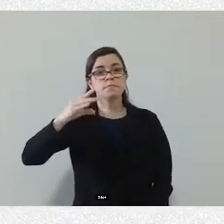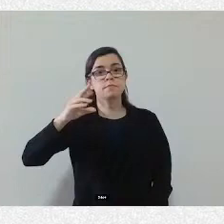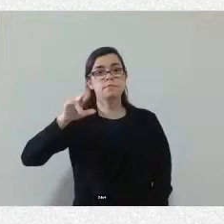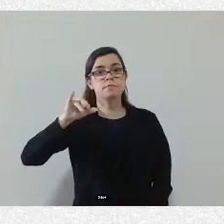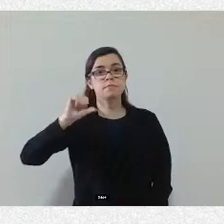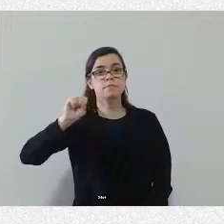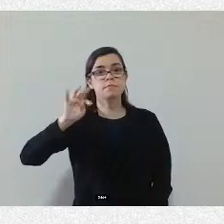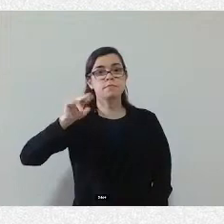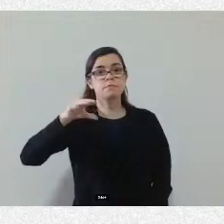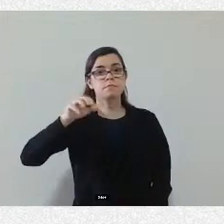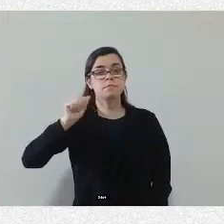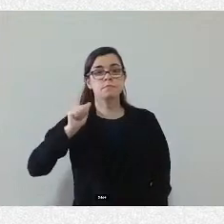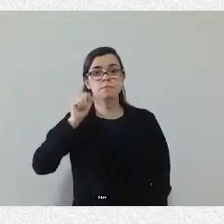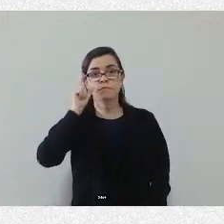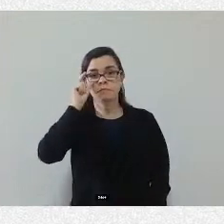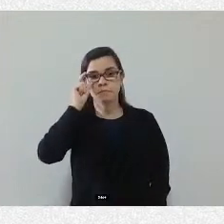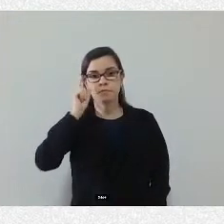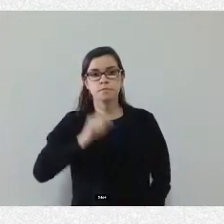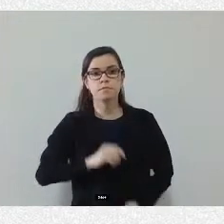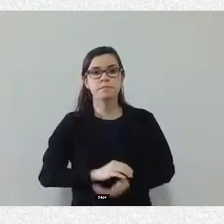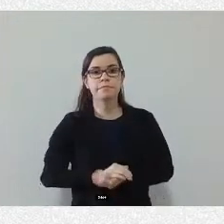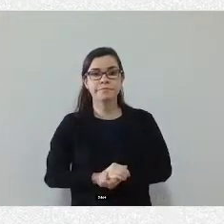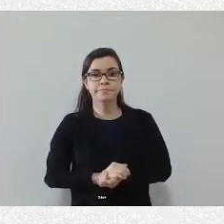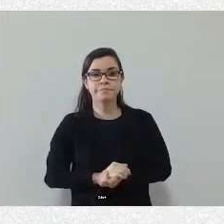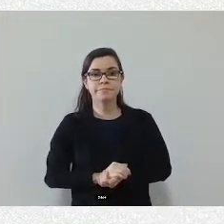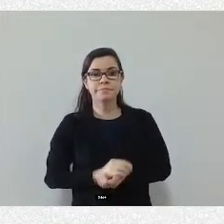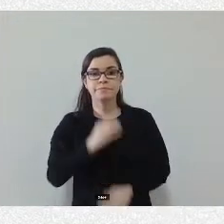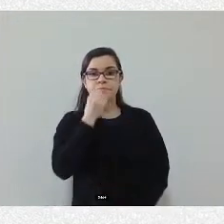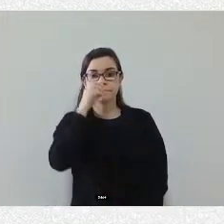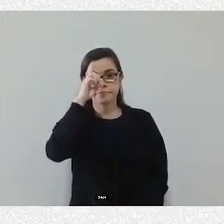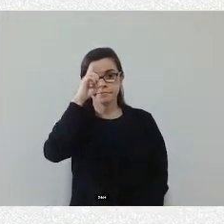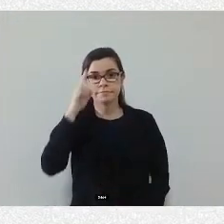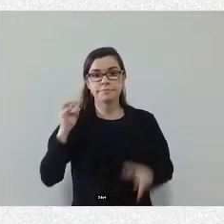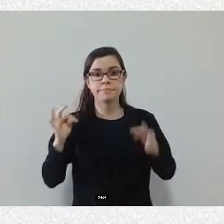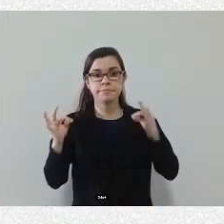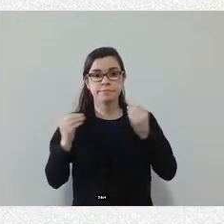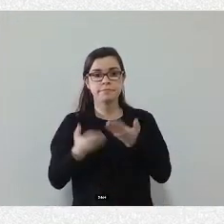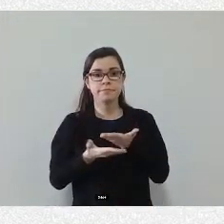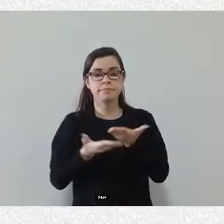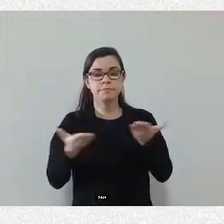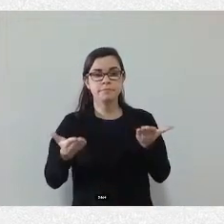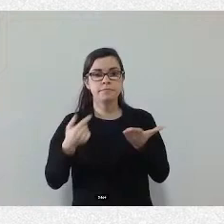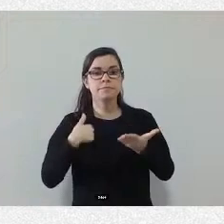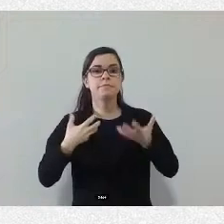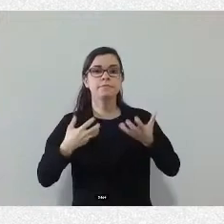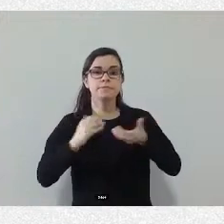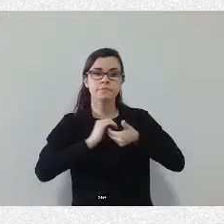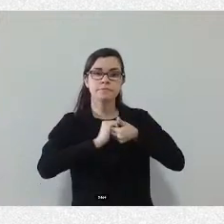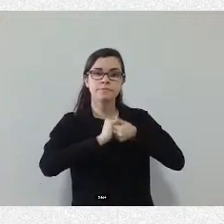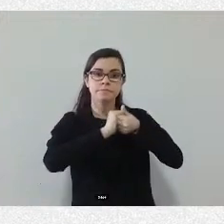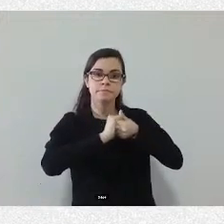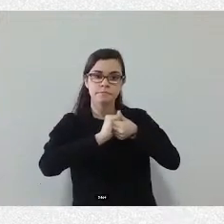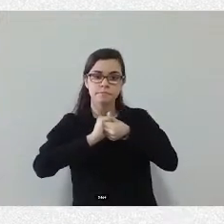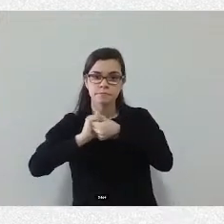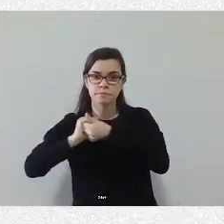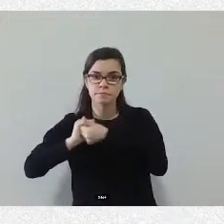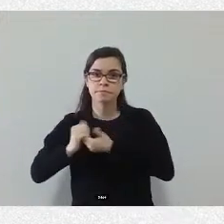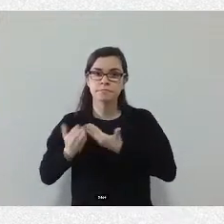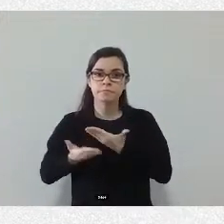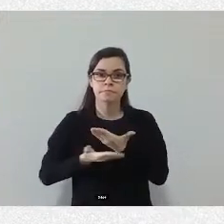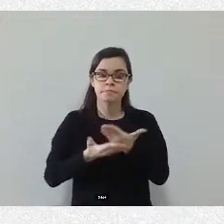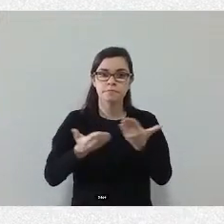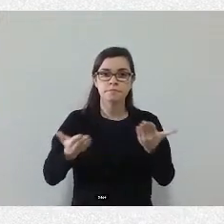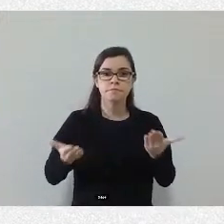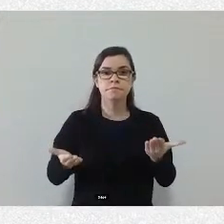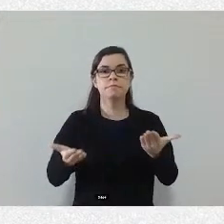palavra. Então, bom dia a todos. Eu quero cumprimentar os meus colegas aqui